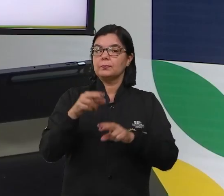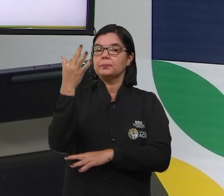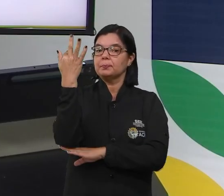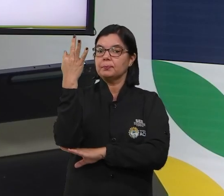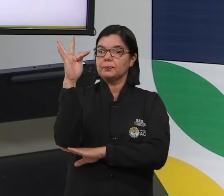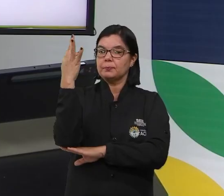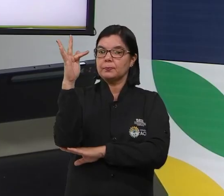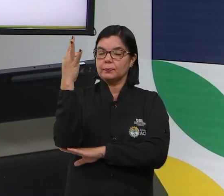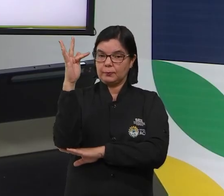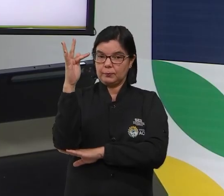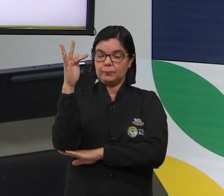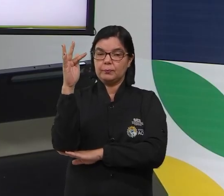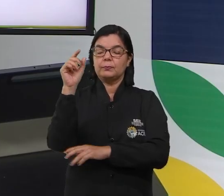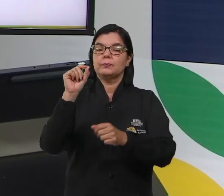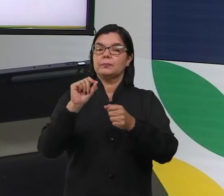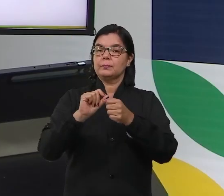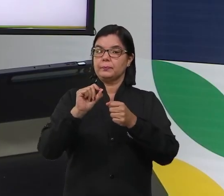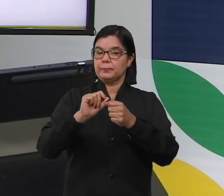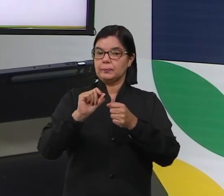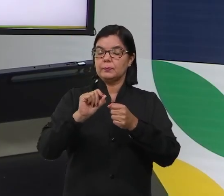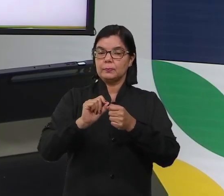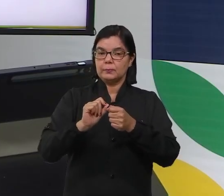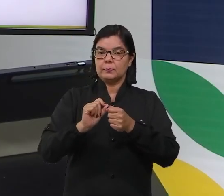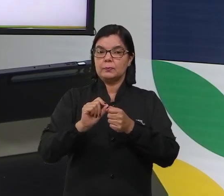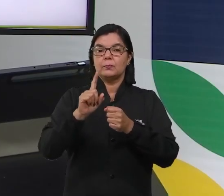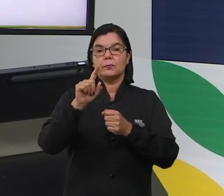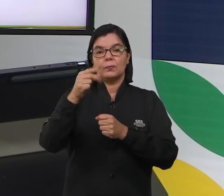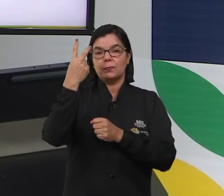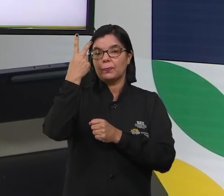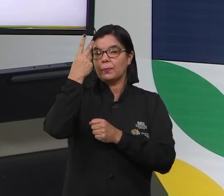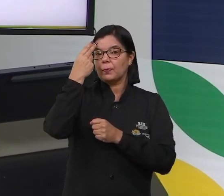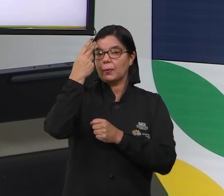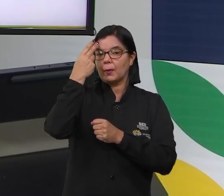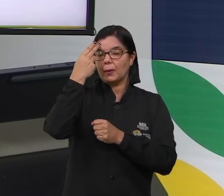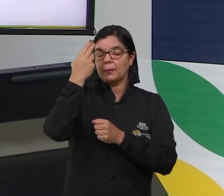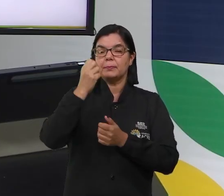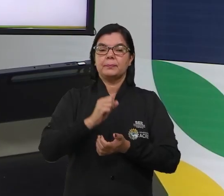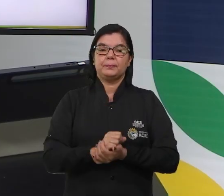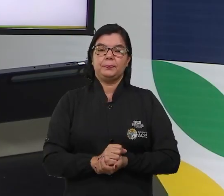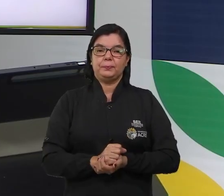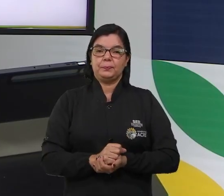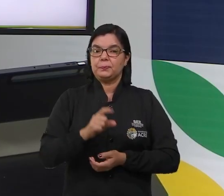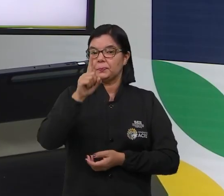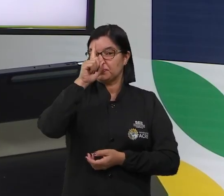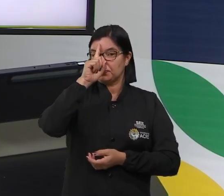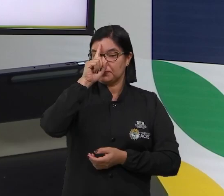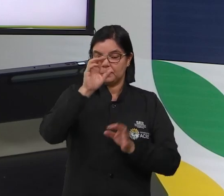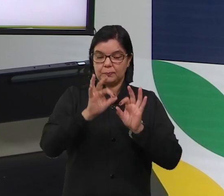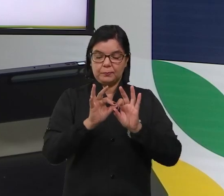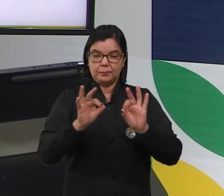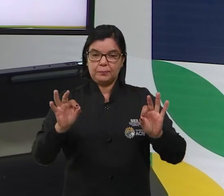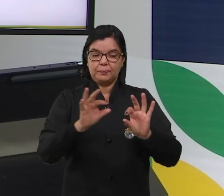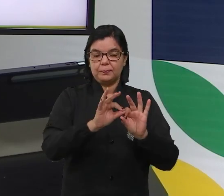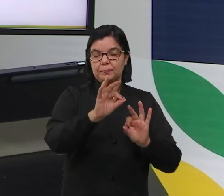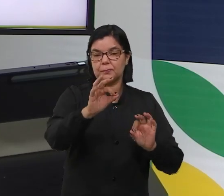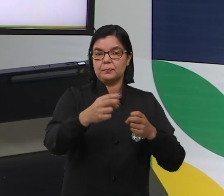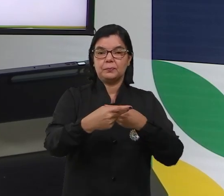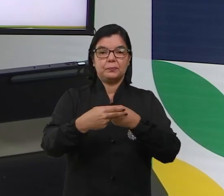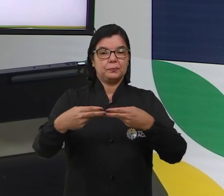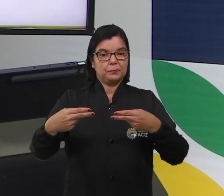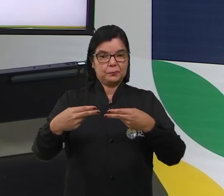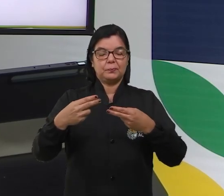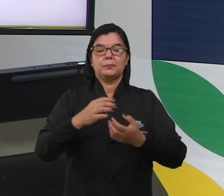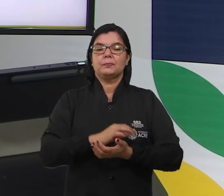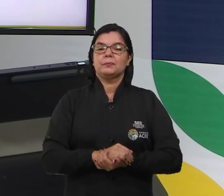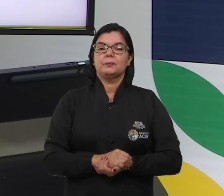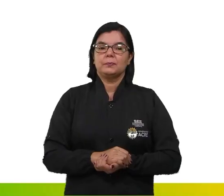instituíram o metros, que é o comum do nosso dia a dia para nós medirmos distância,